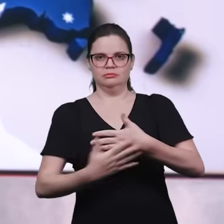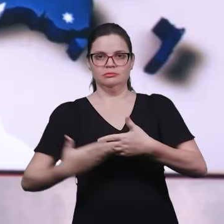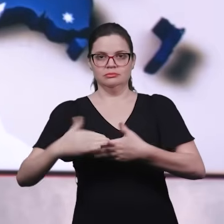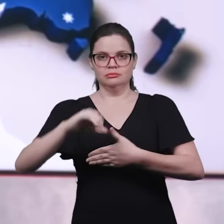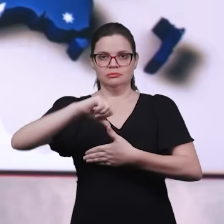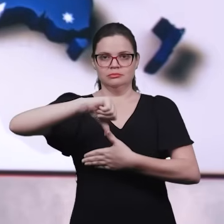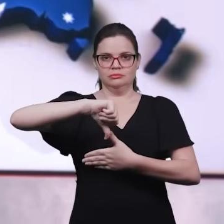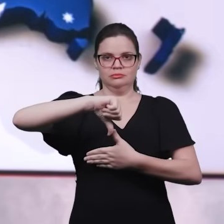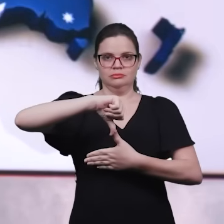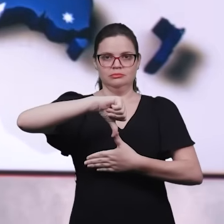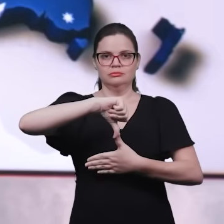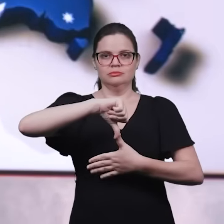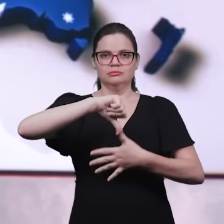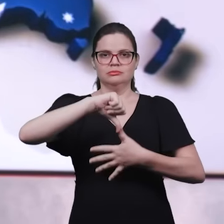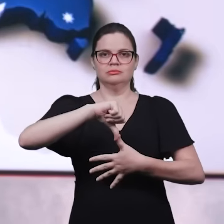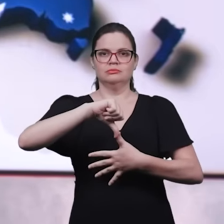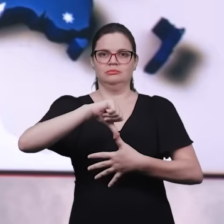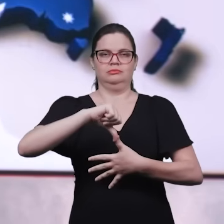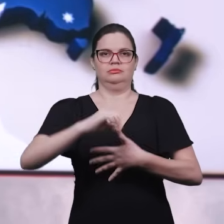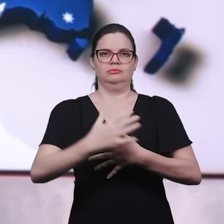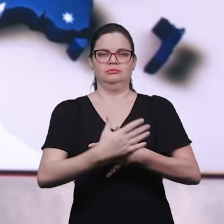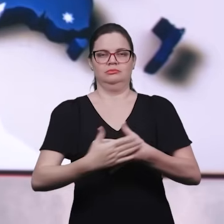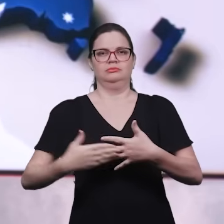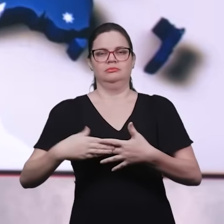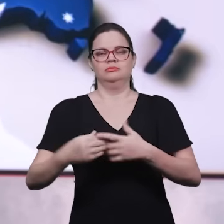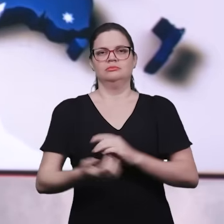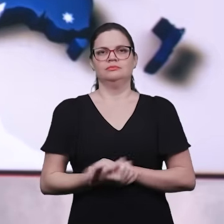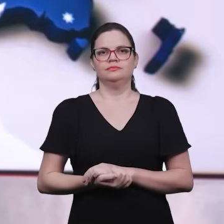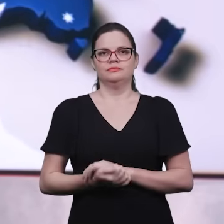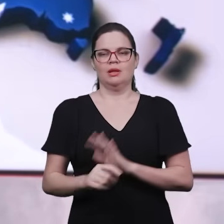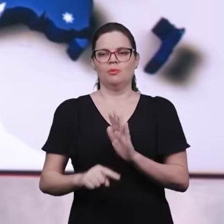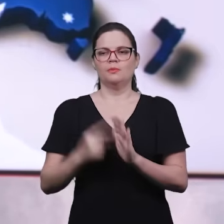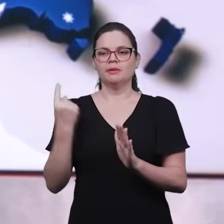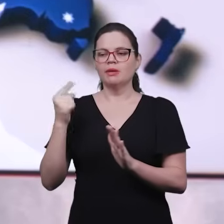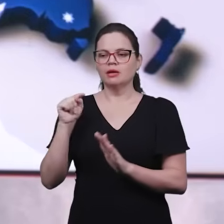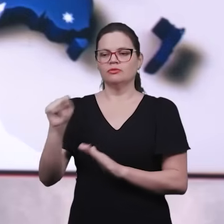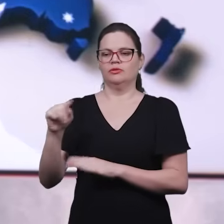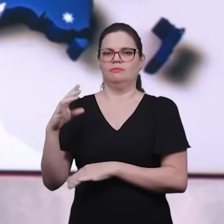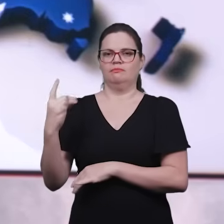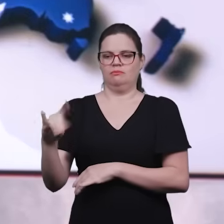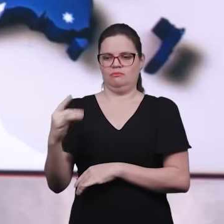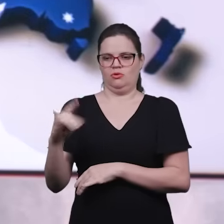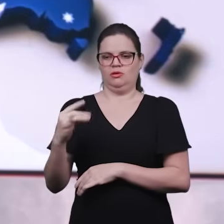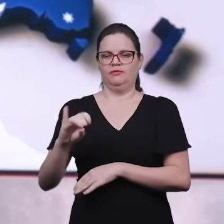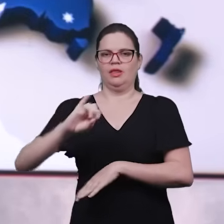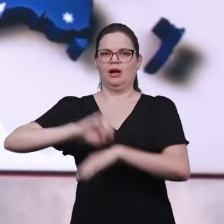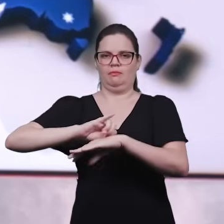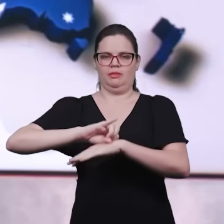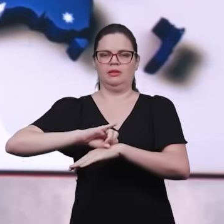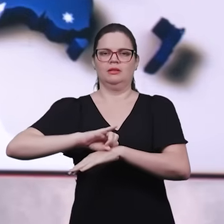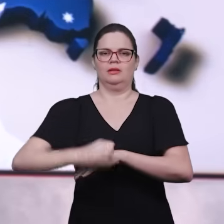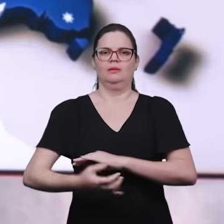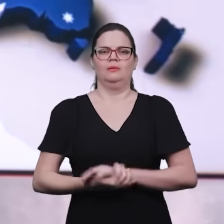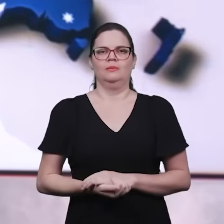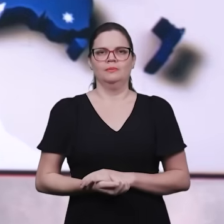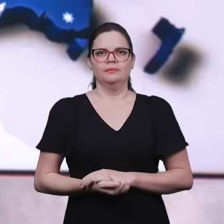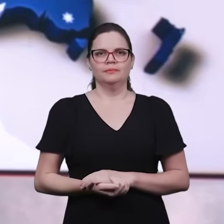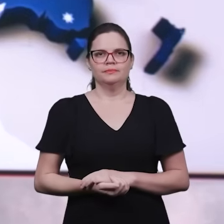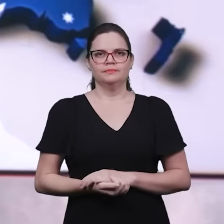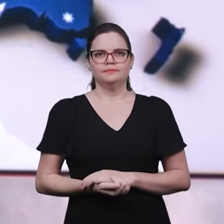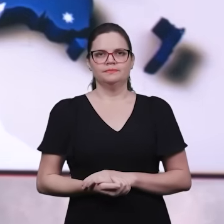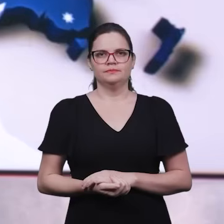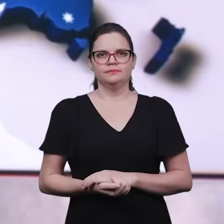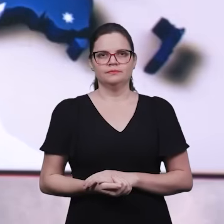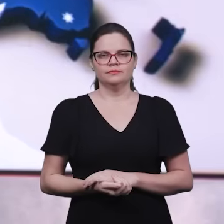O primeiro contato de início de igreja foi realmente na Bolívia, na cidade de La